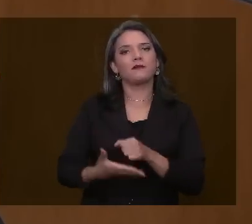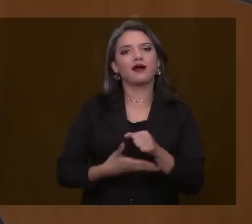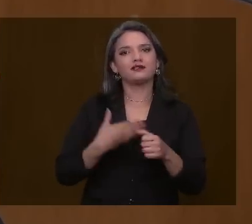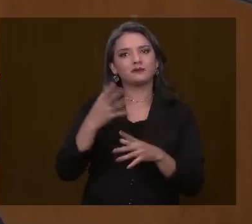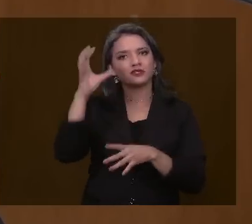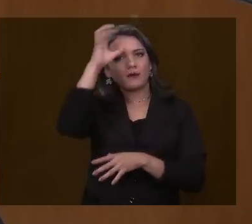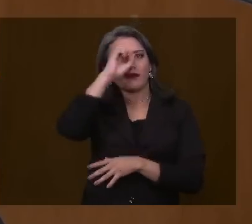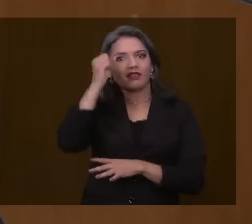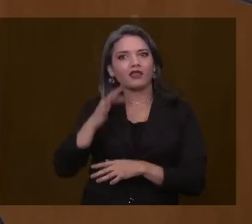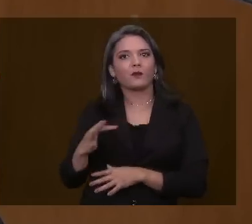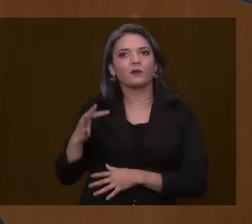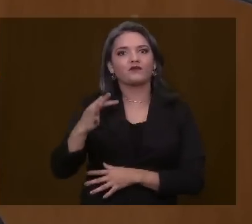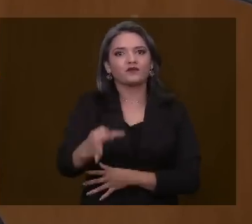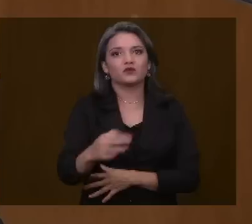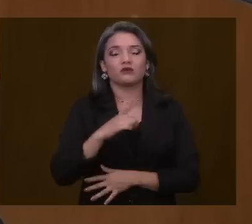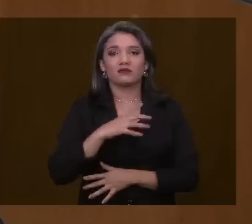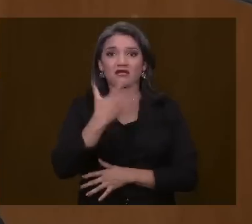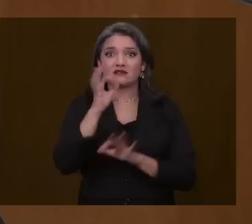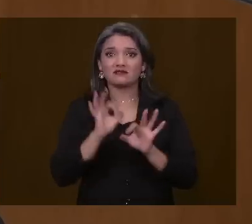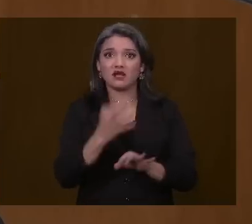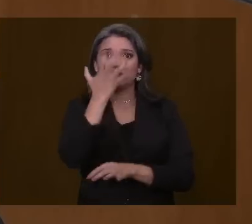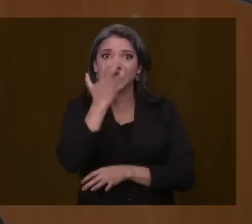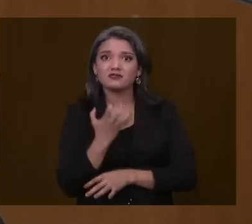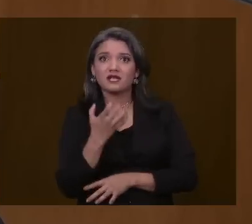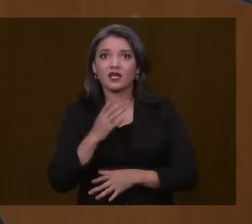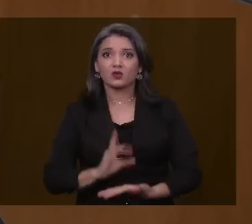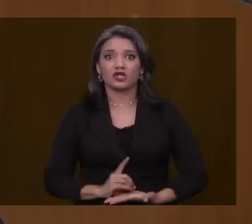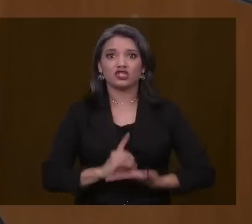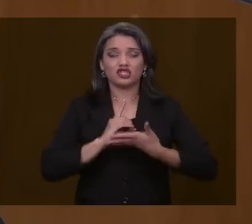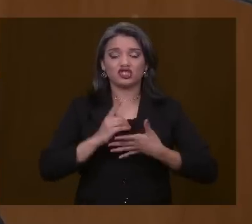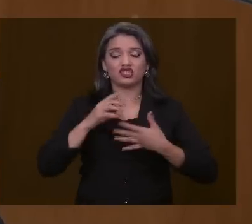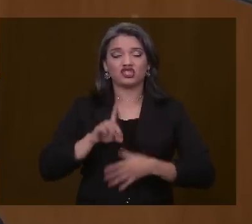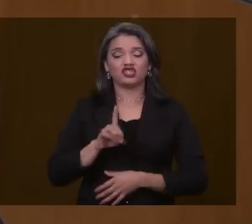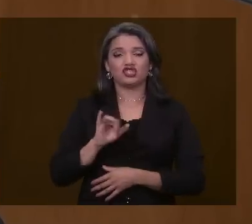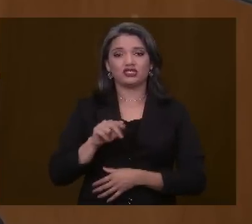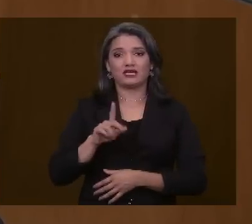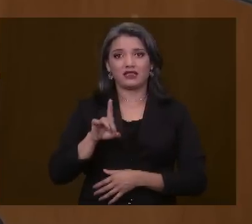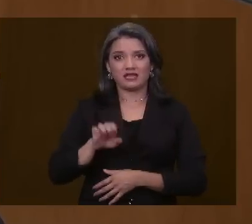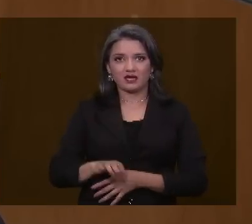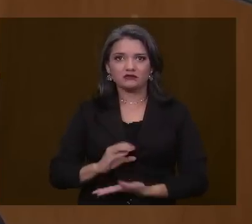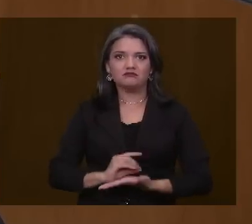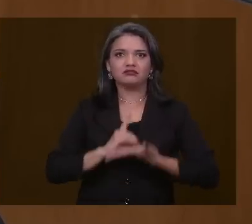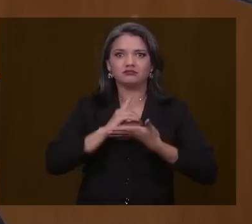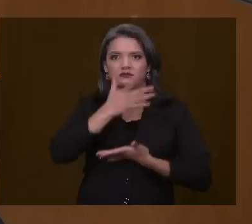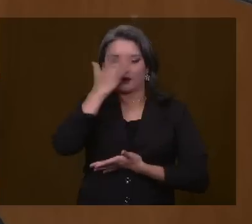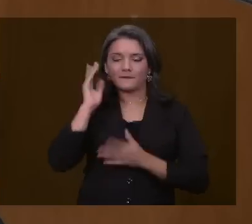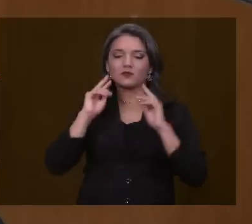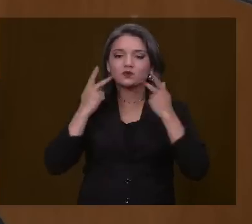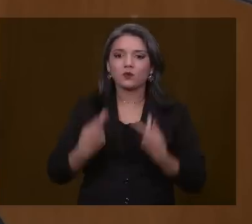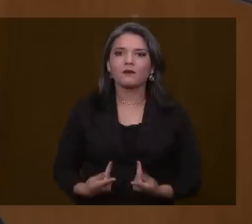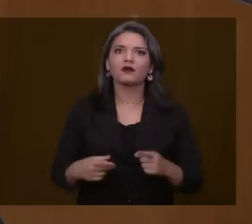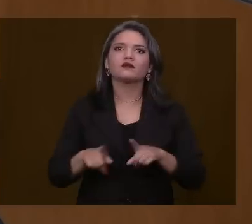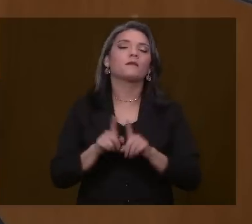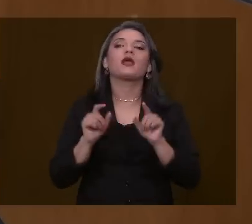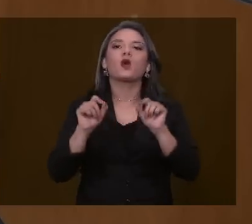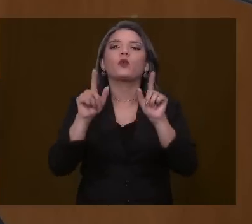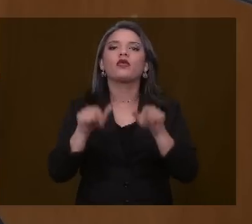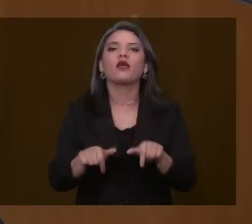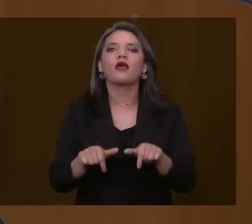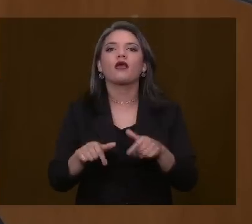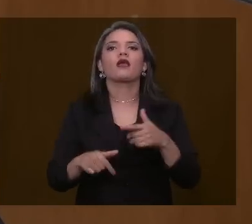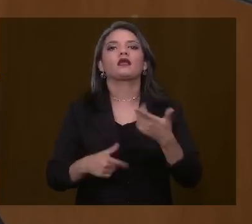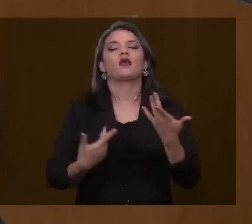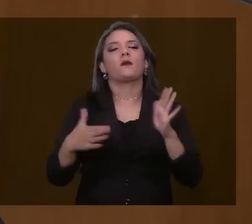a dignidade da pessoa humana significa, entre outras coisas, que o gasto público e os programas de governo devem ter